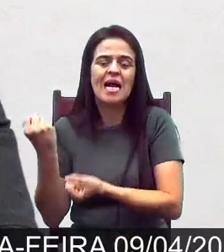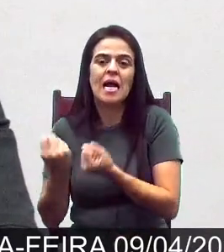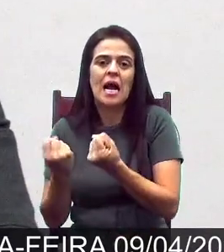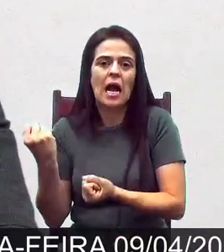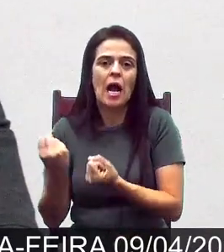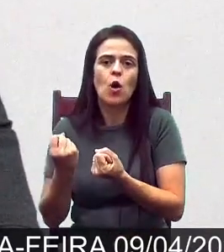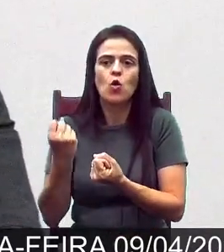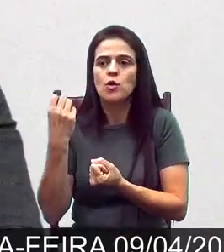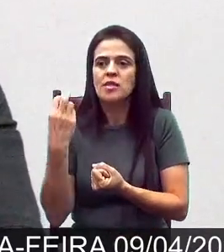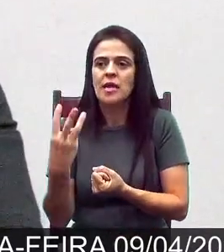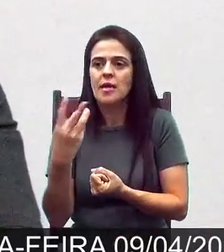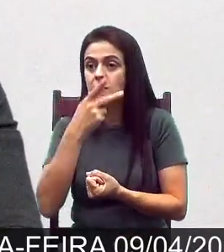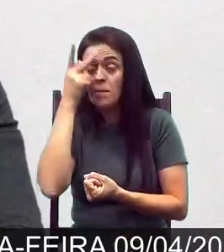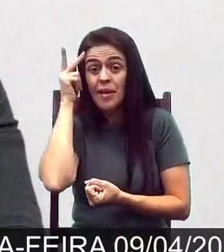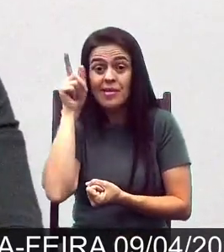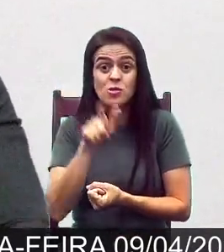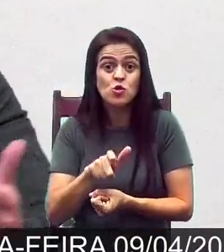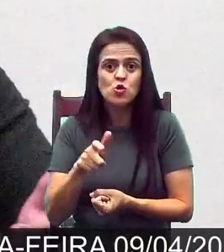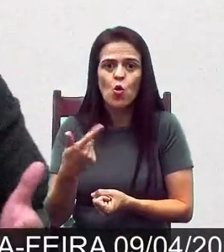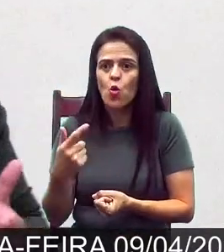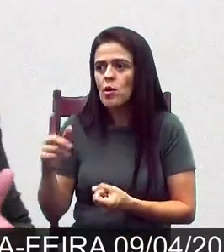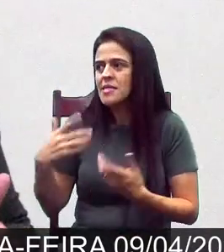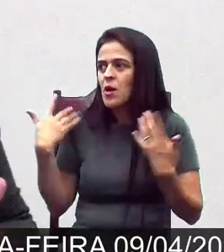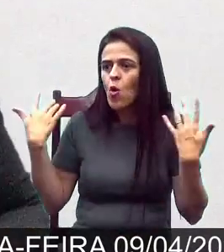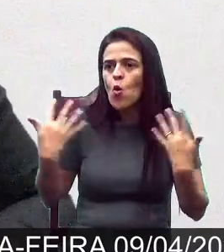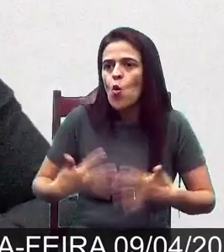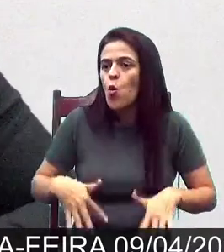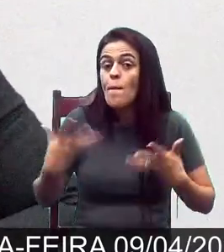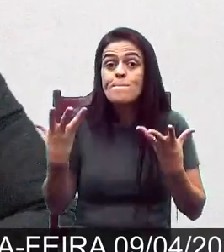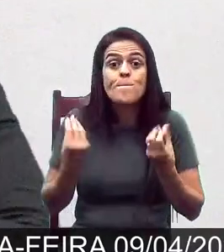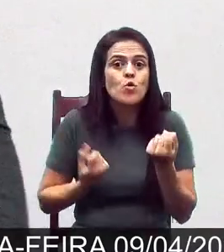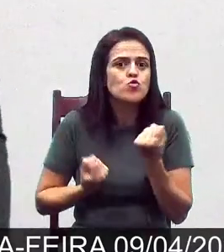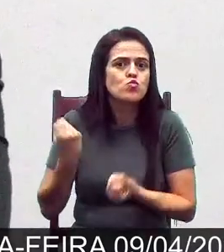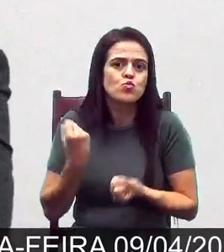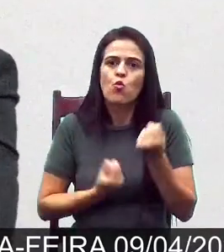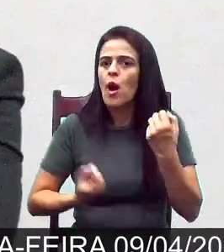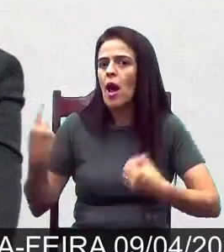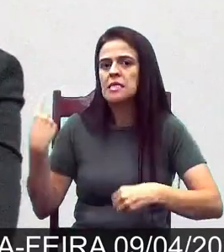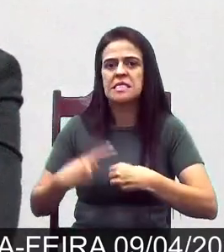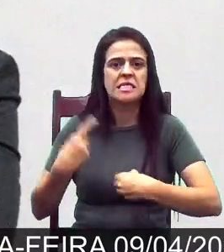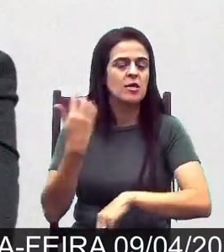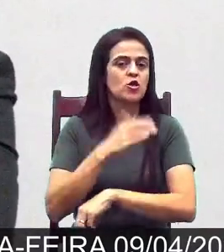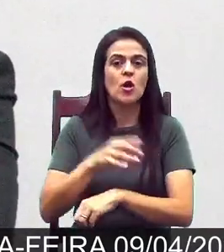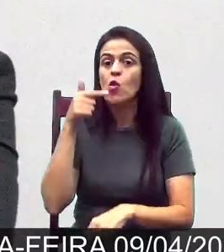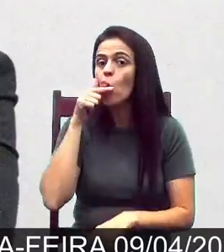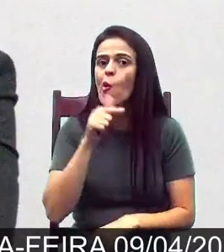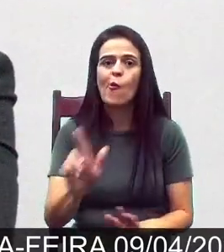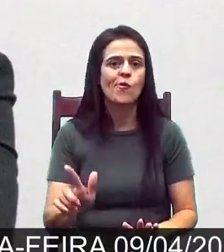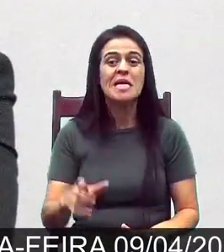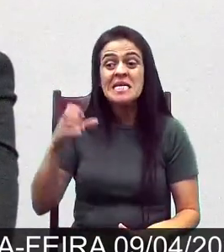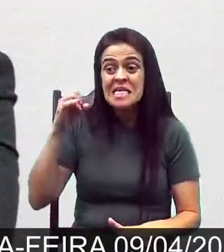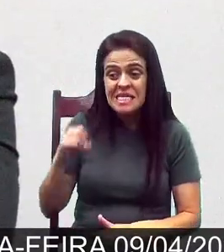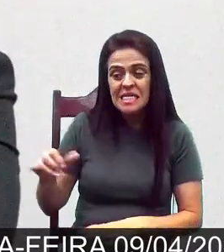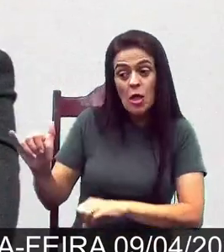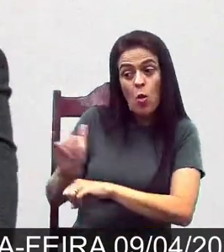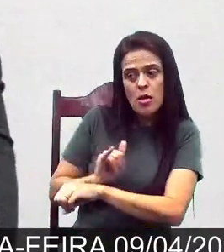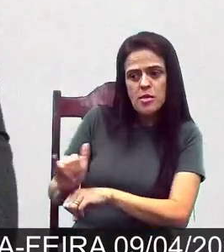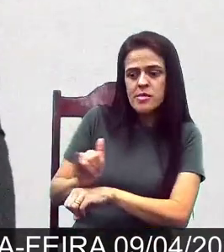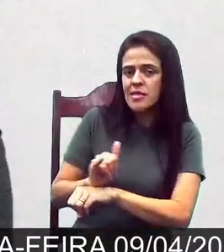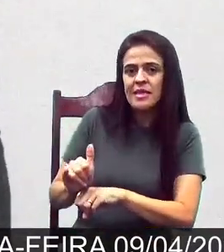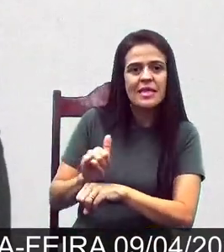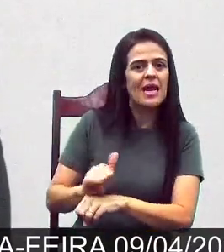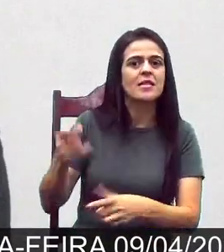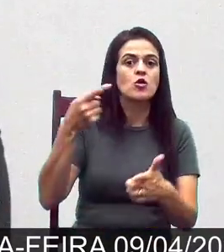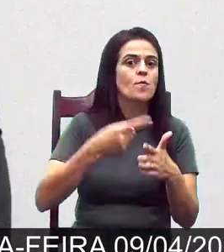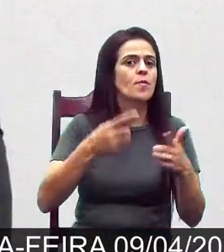pessoas em Catalão. Então é uma coisa absurda a gente não conseguir chegar num denominador comum para resolver